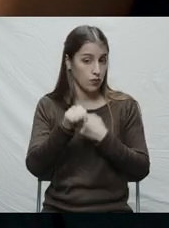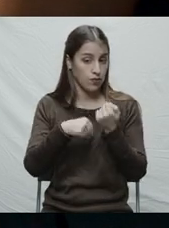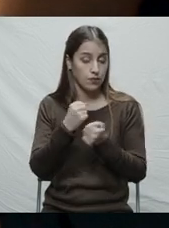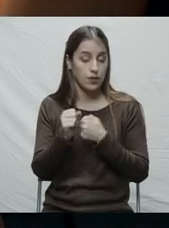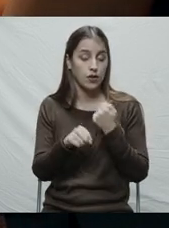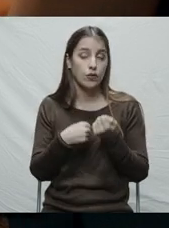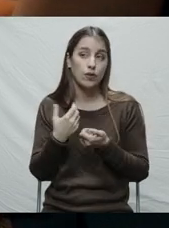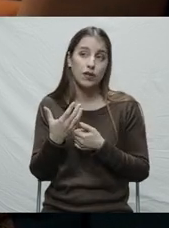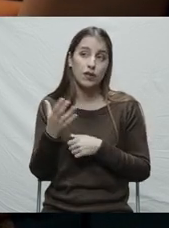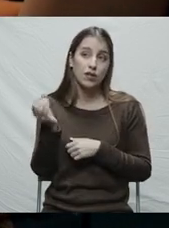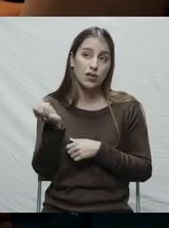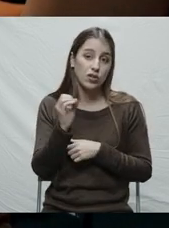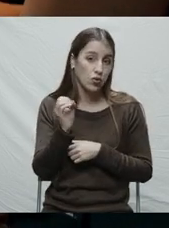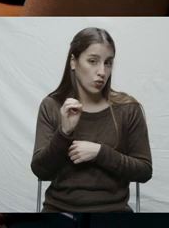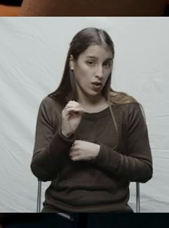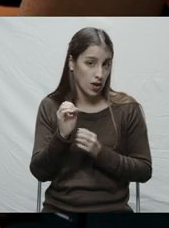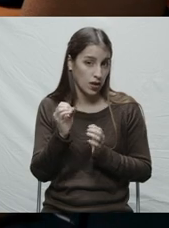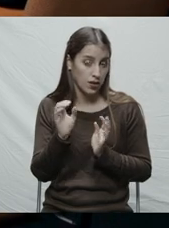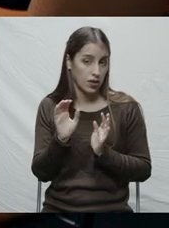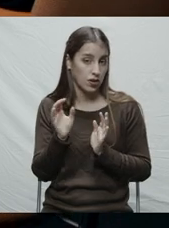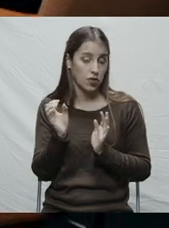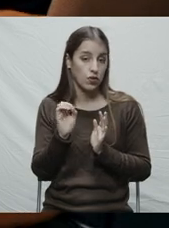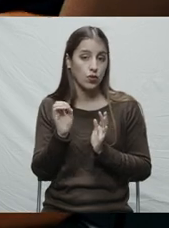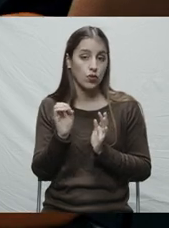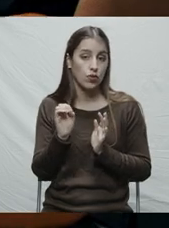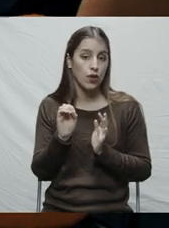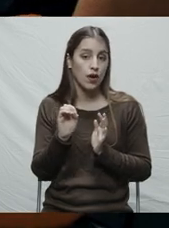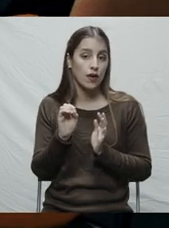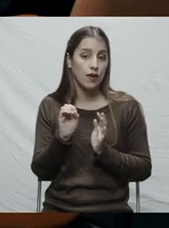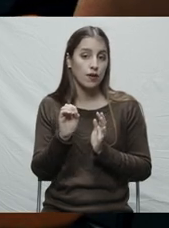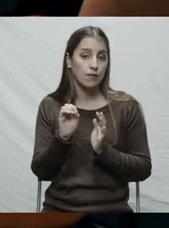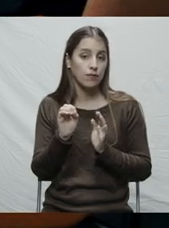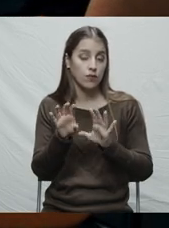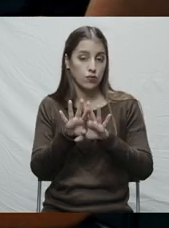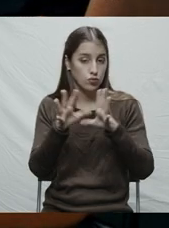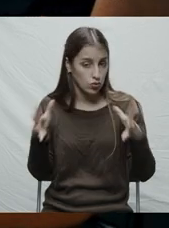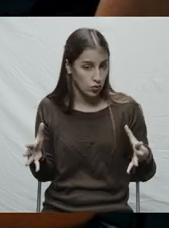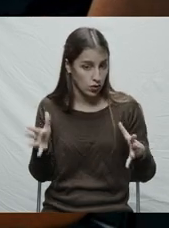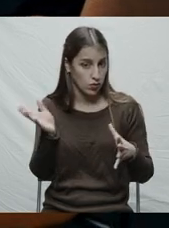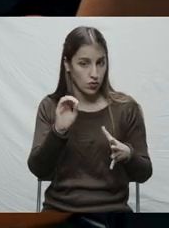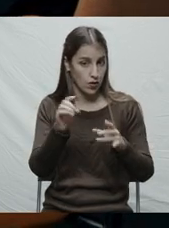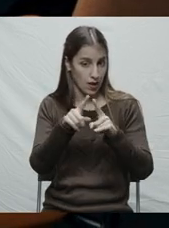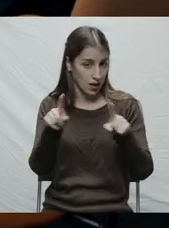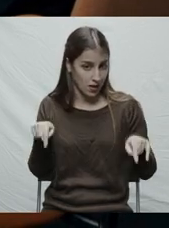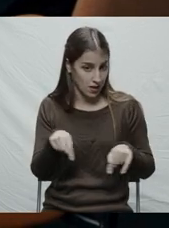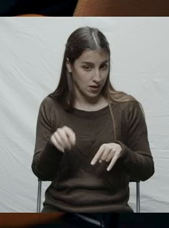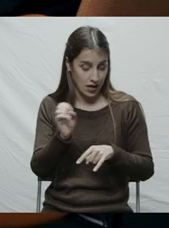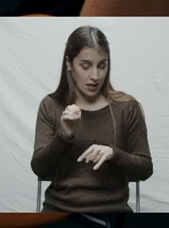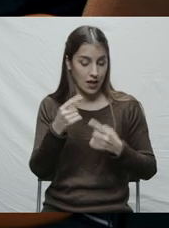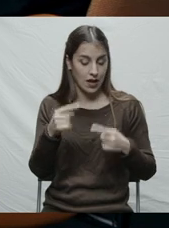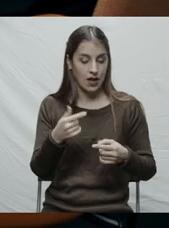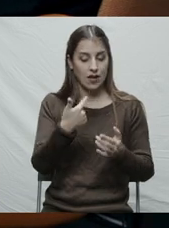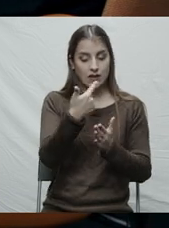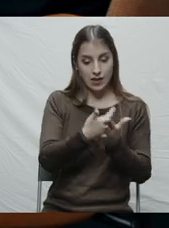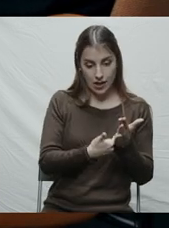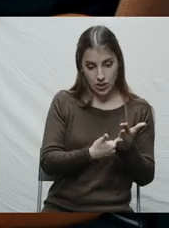no estúdio, há fora. No estúdio a gente fala muito pouco. É mais um. Mas o que há é uma passagem de textos e de